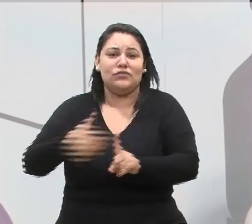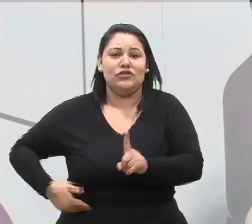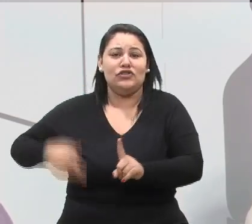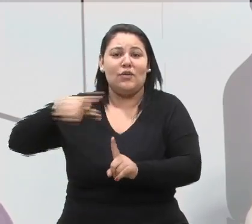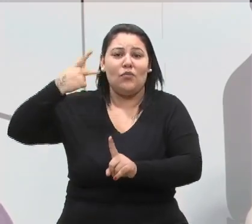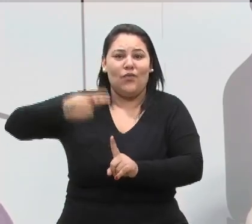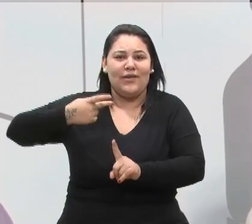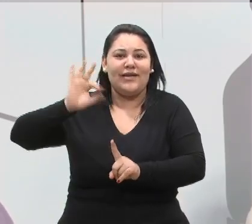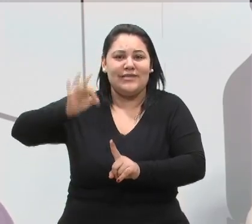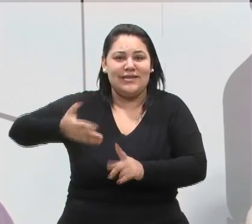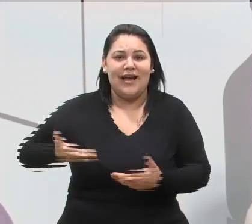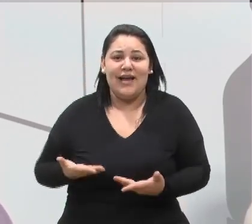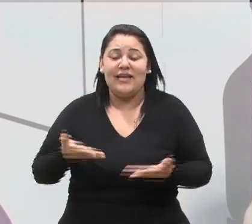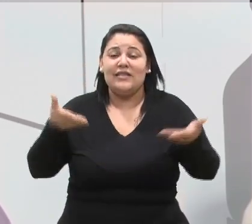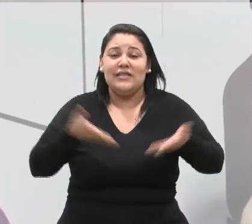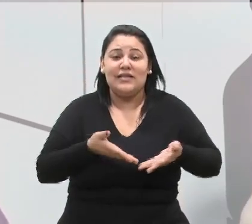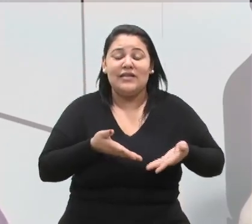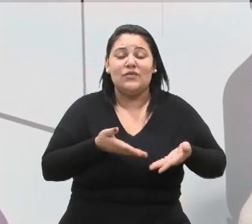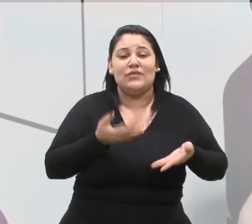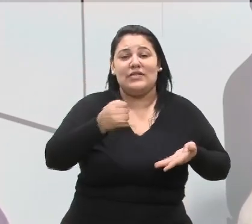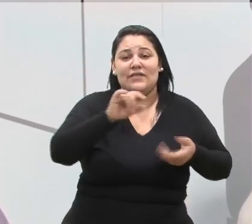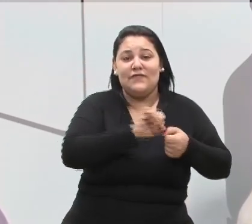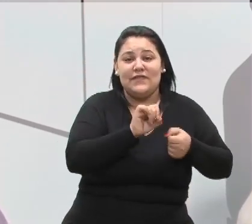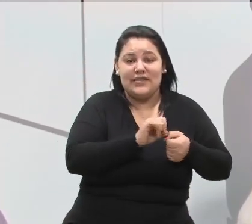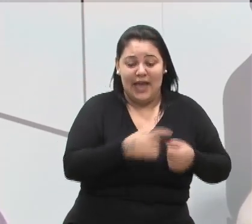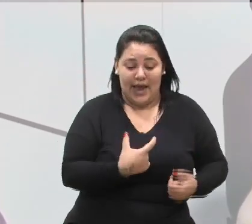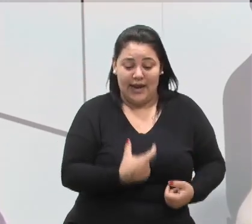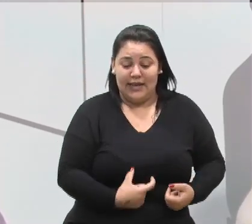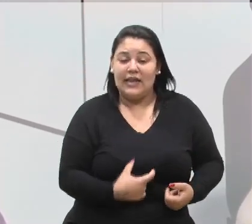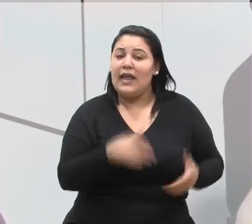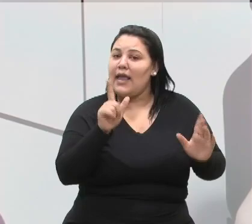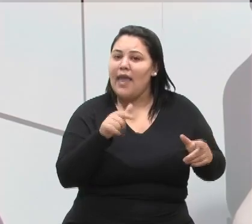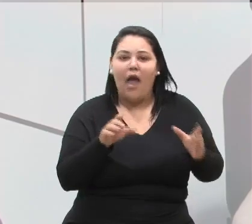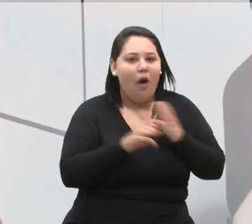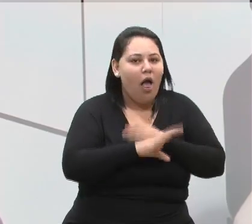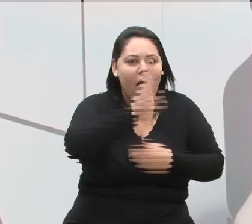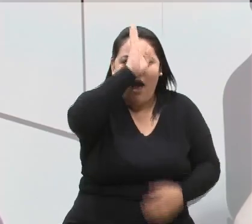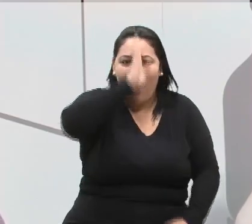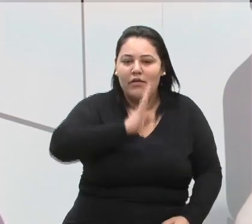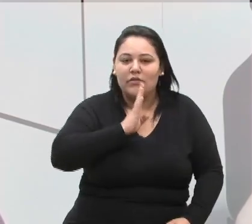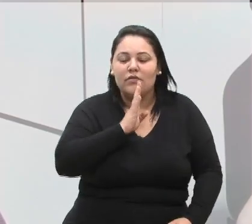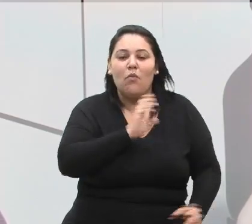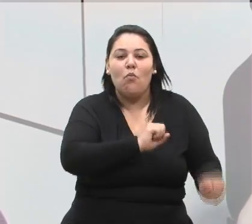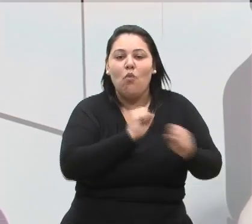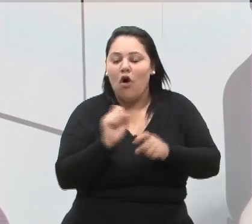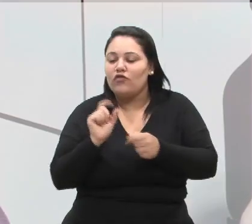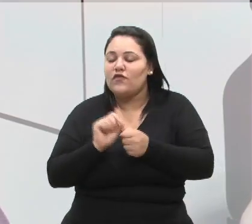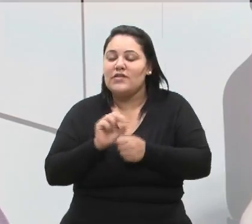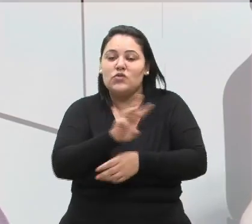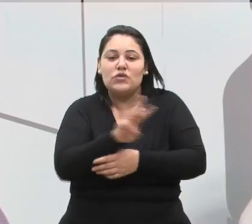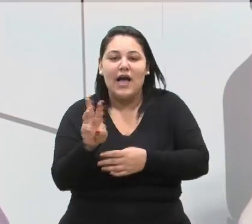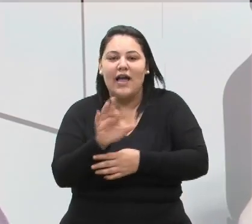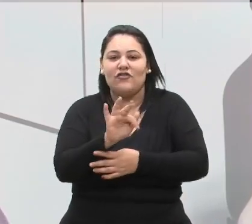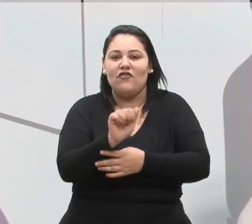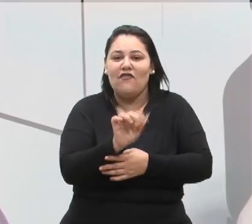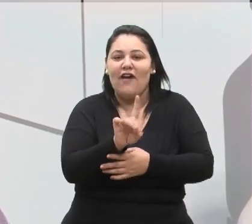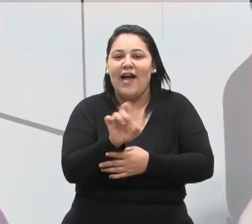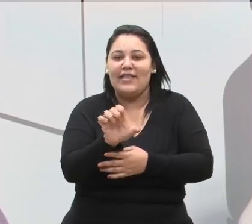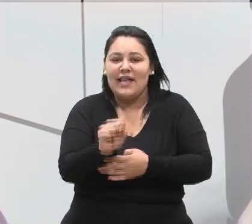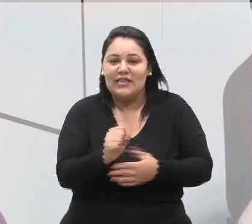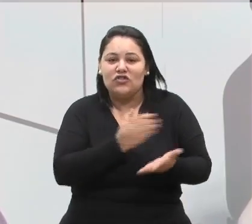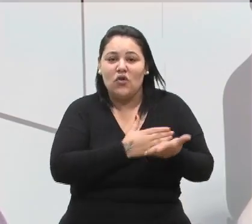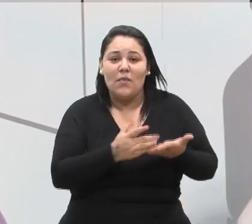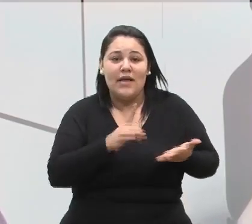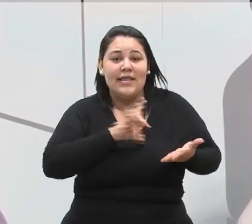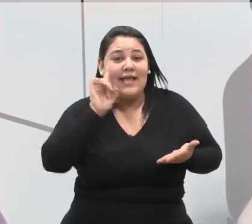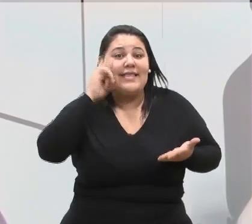Hoje, com a confecção da carteirinha, que é totalmente gratuita, né, feita pelo site da FADERS, a gente começa a ter uma ideia